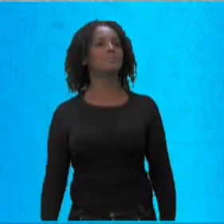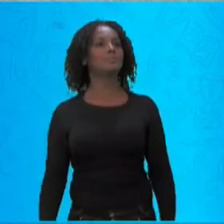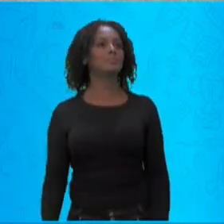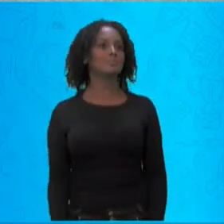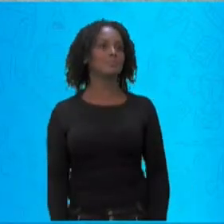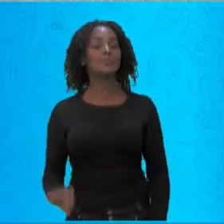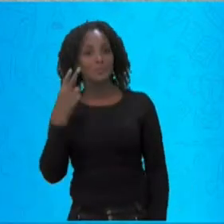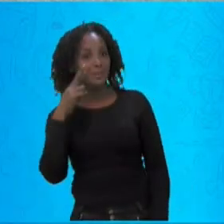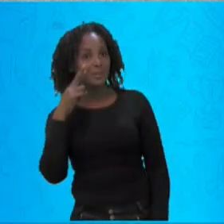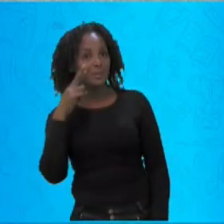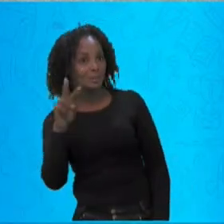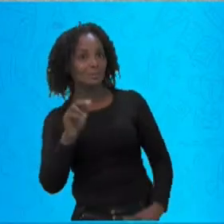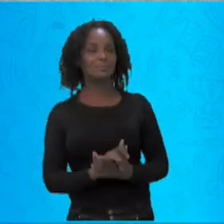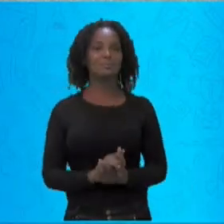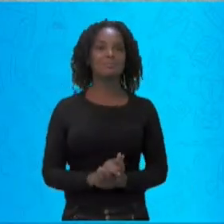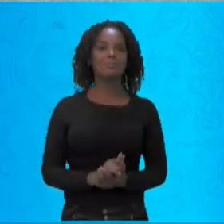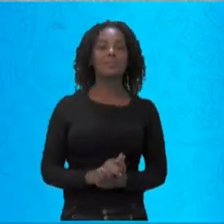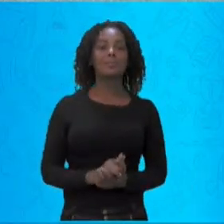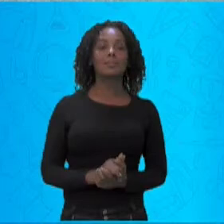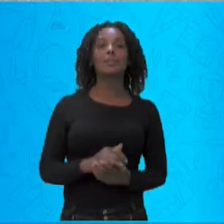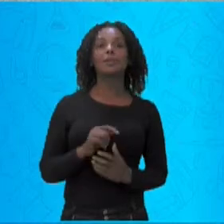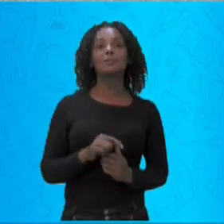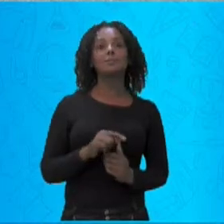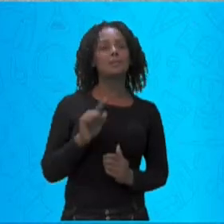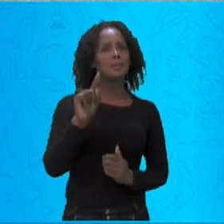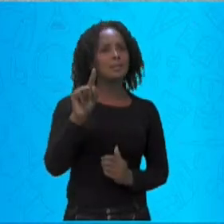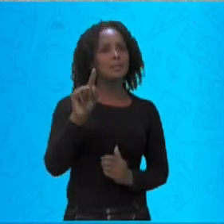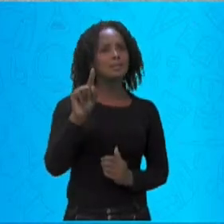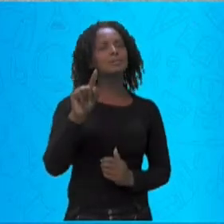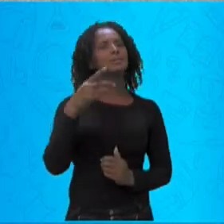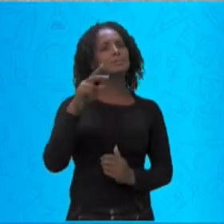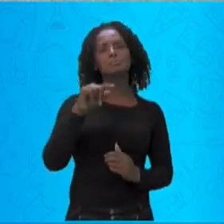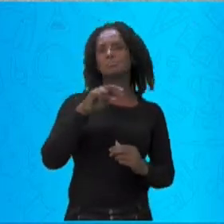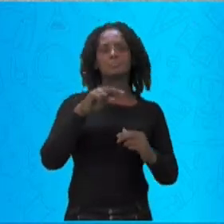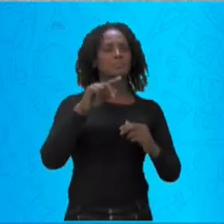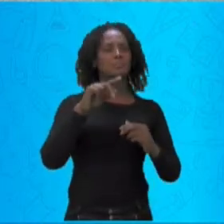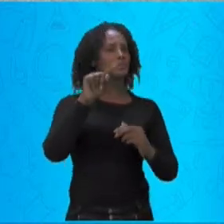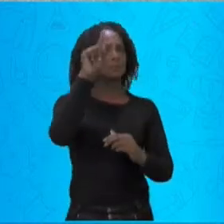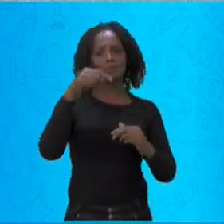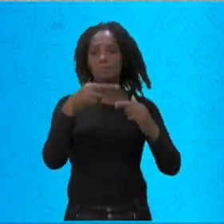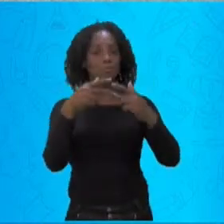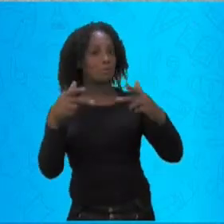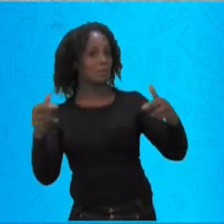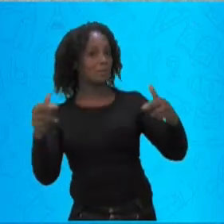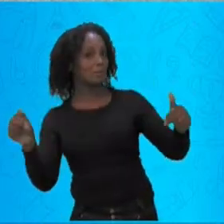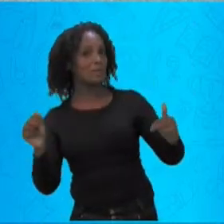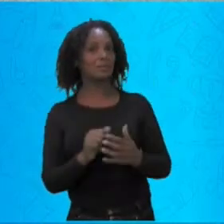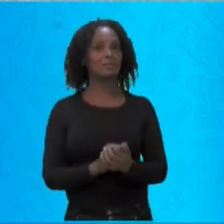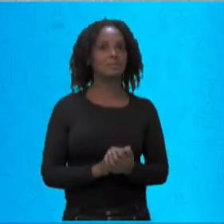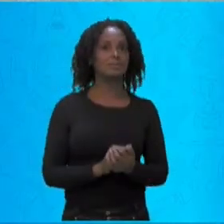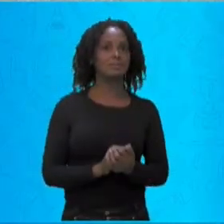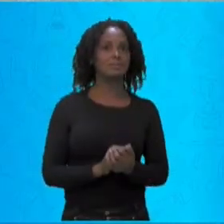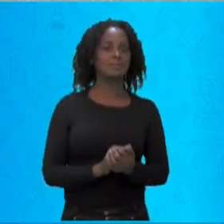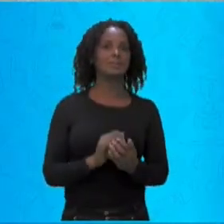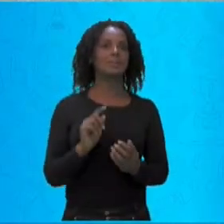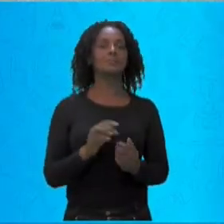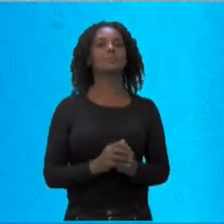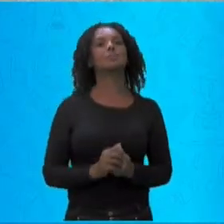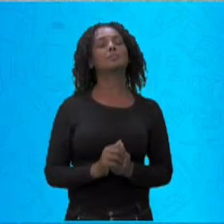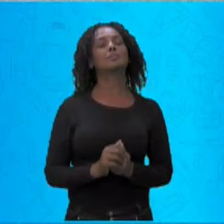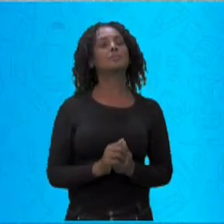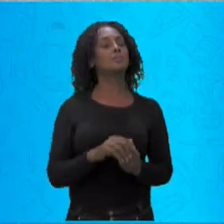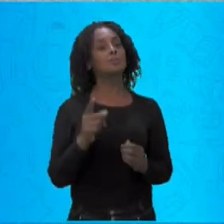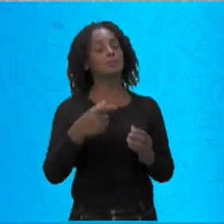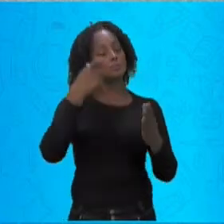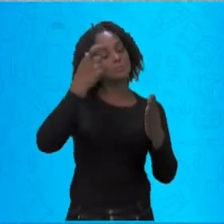dia. Viram? Esses são os sinais, alguns dos sinais de pontuação que nós usamos